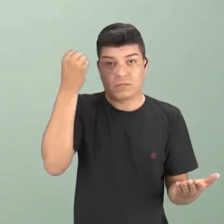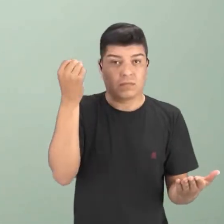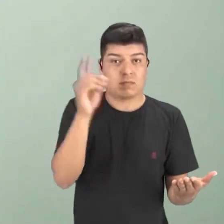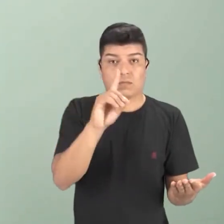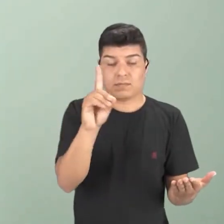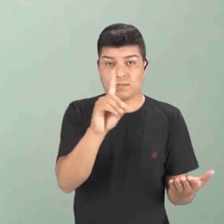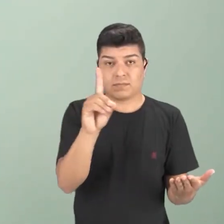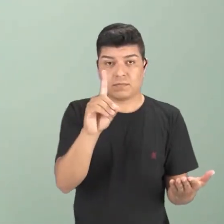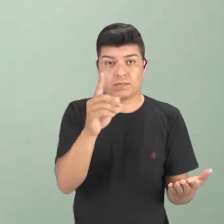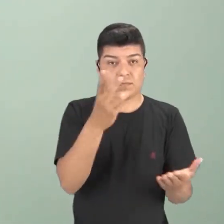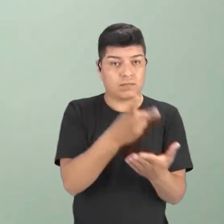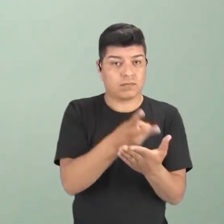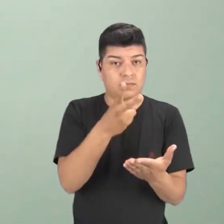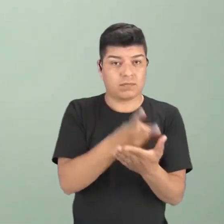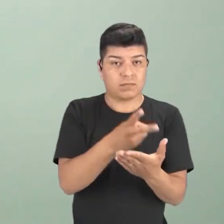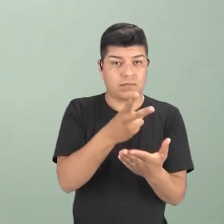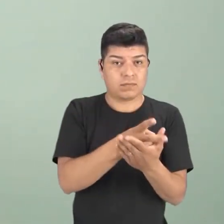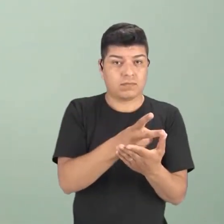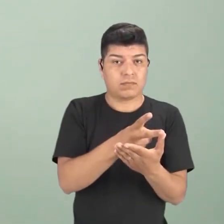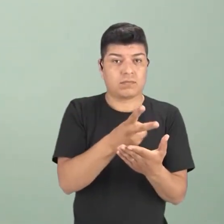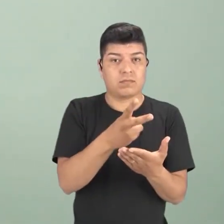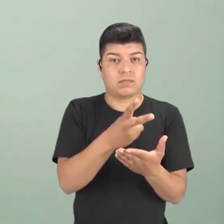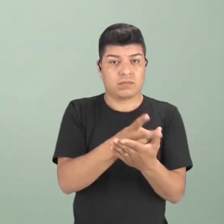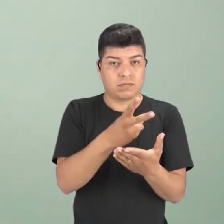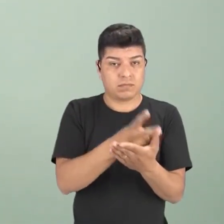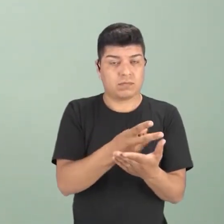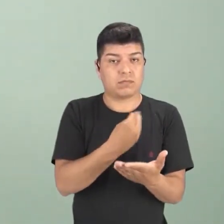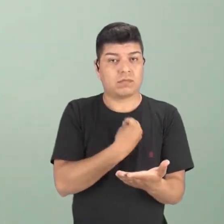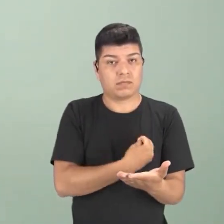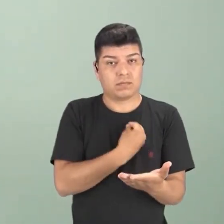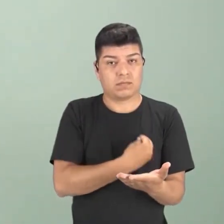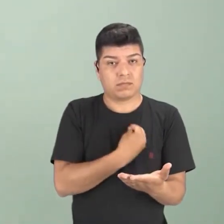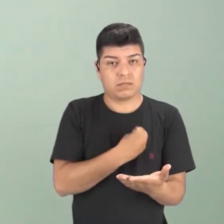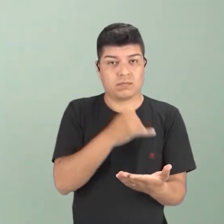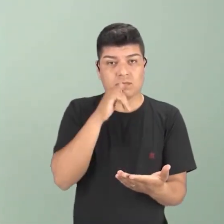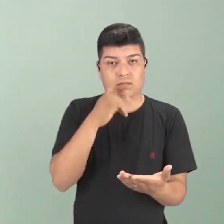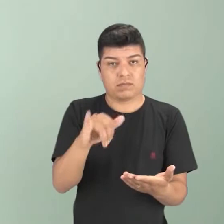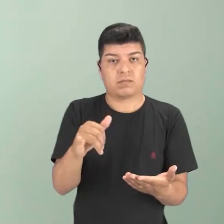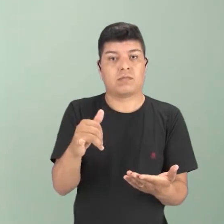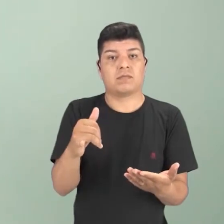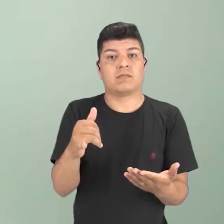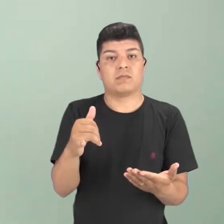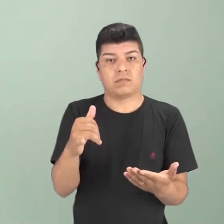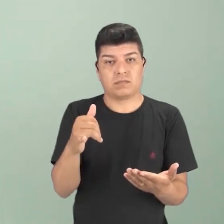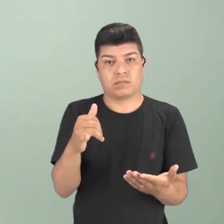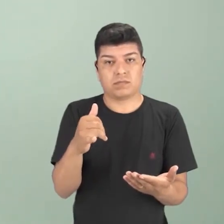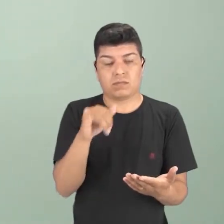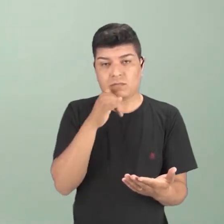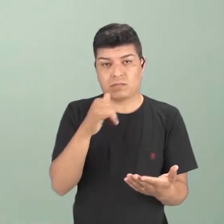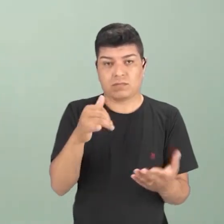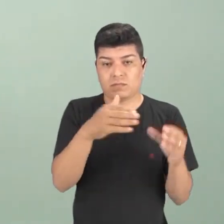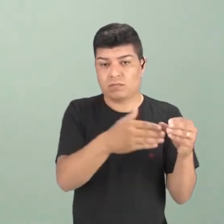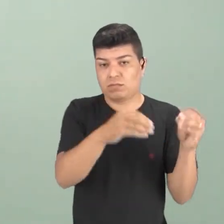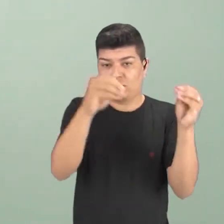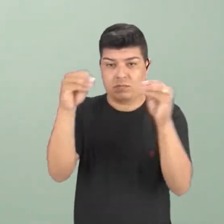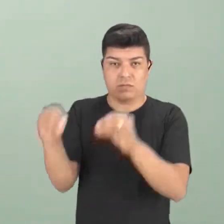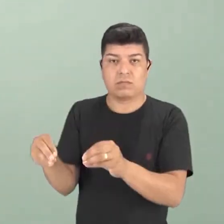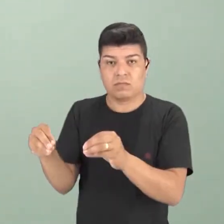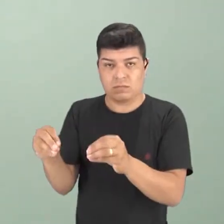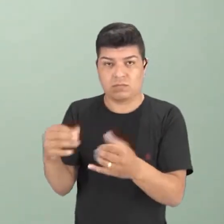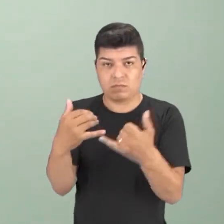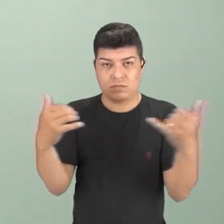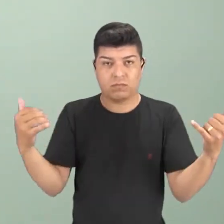que sempre que tem presença de corrente elétrica, ou seja, carga se deslocando em um material